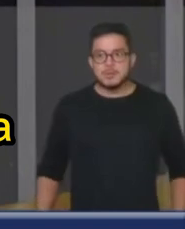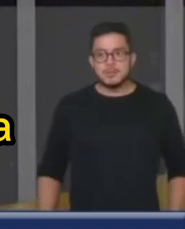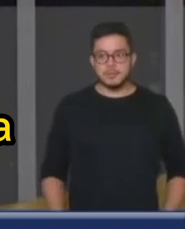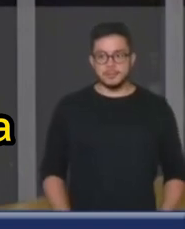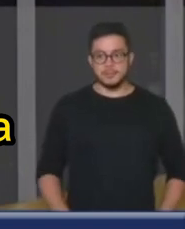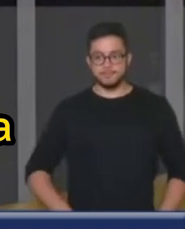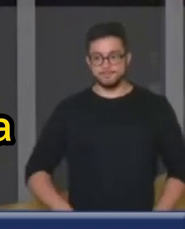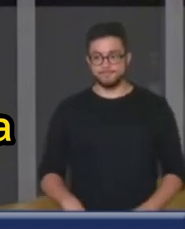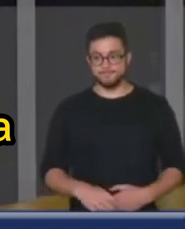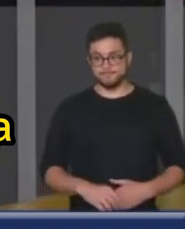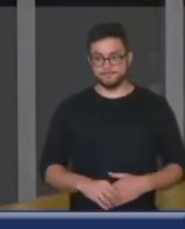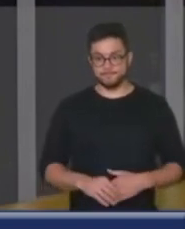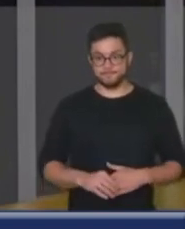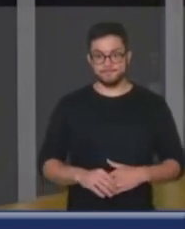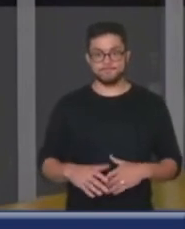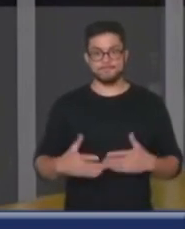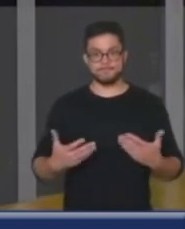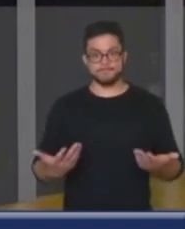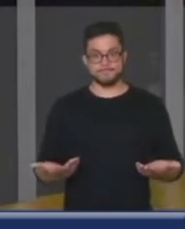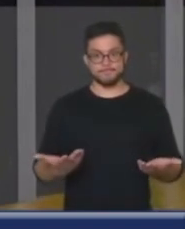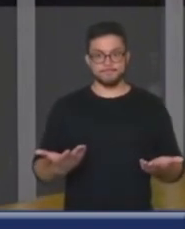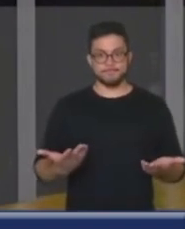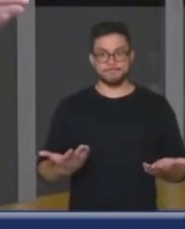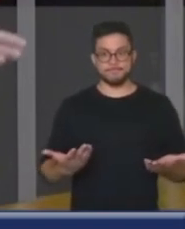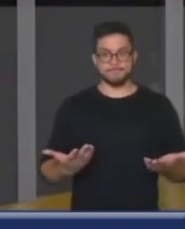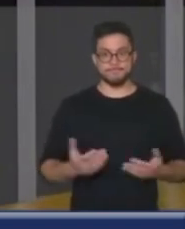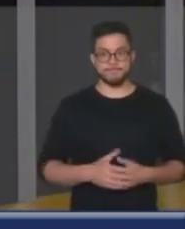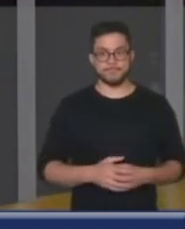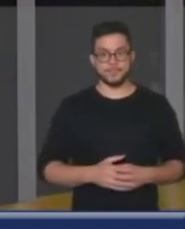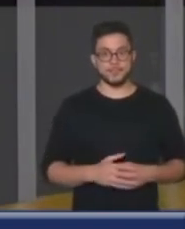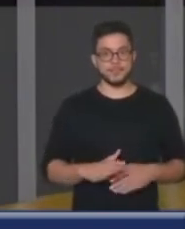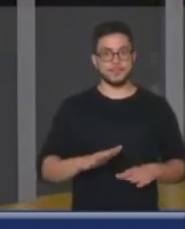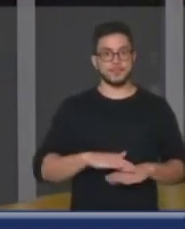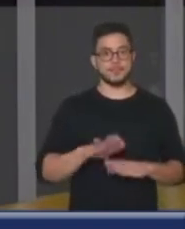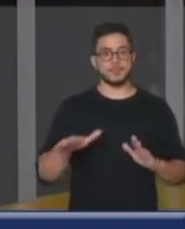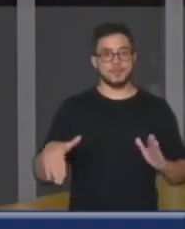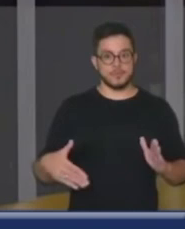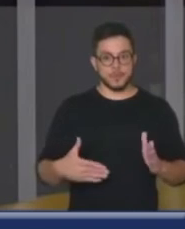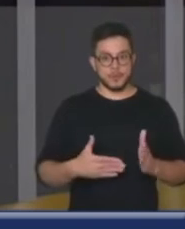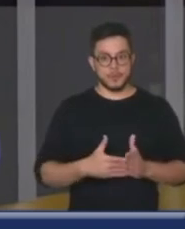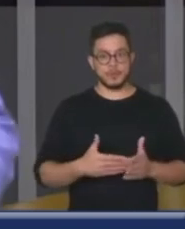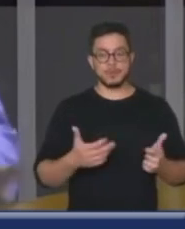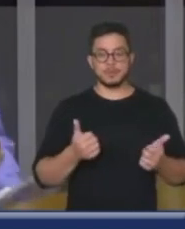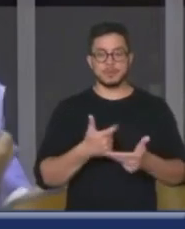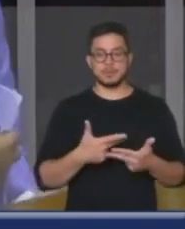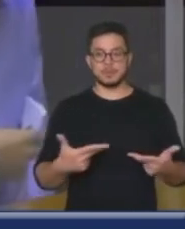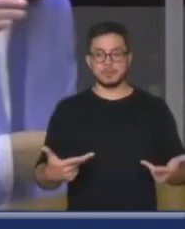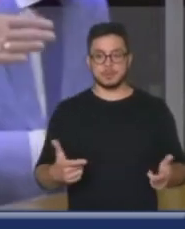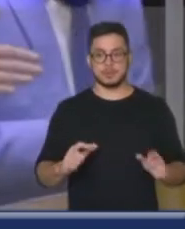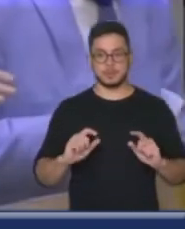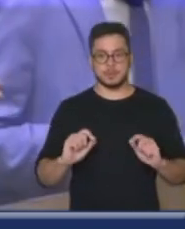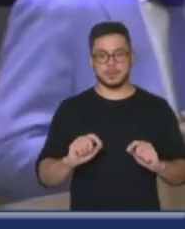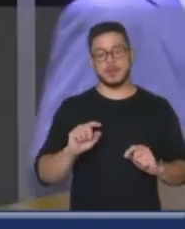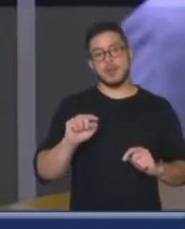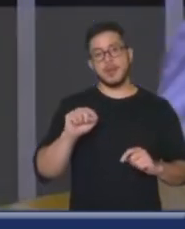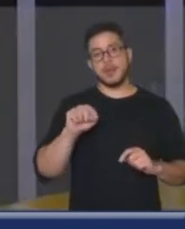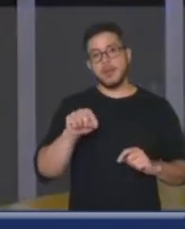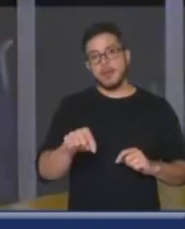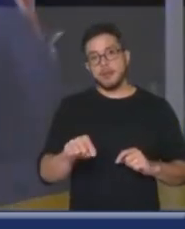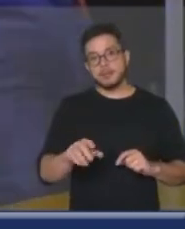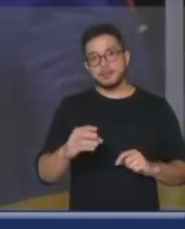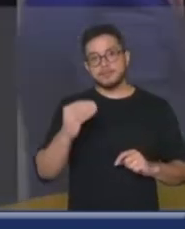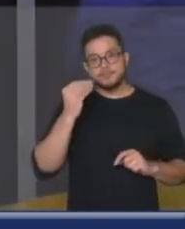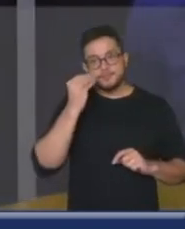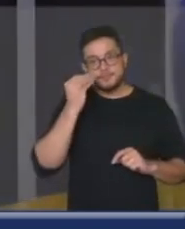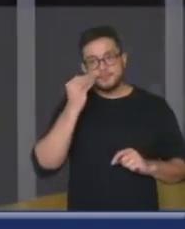que é uma cortina de fumaça. Aliás, tudo isso que ele vem falando de CPI das joias é uma cortina de fumaça para acobertar